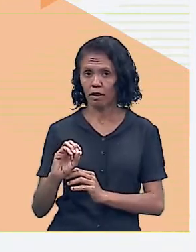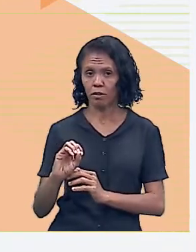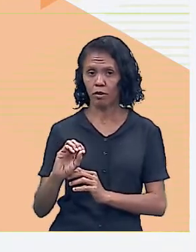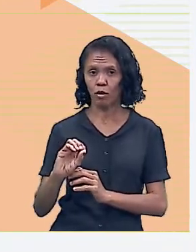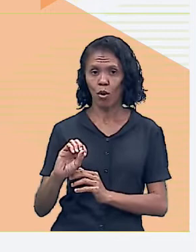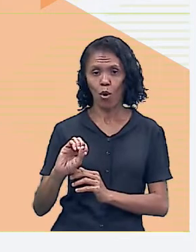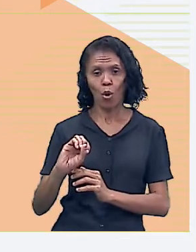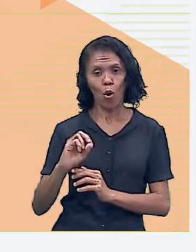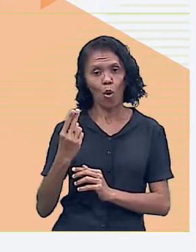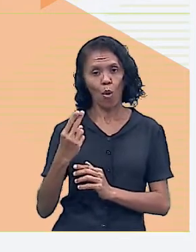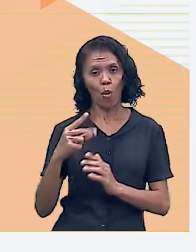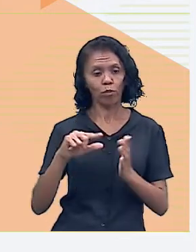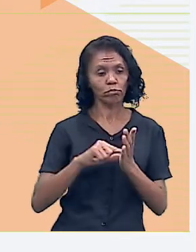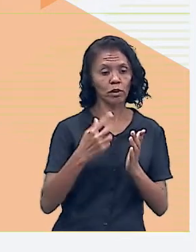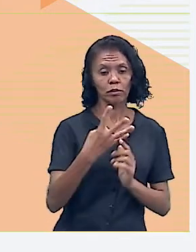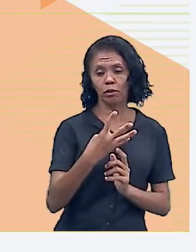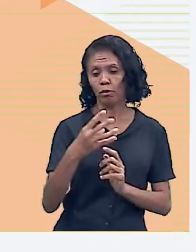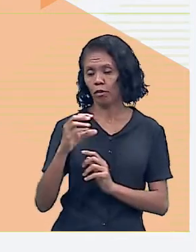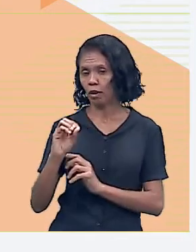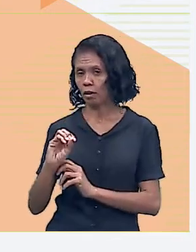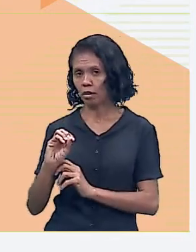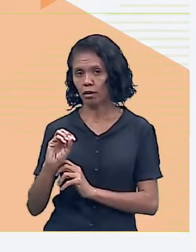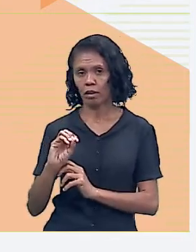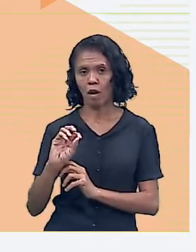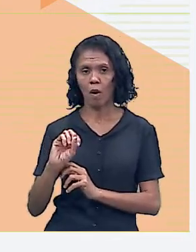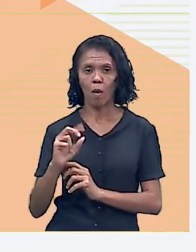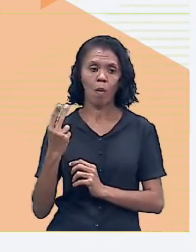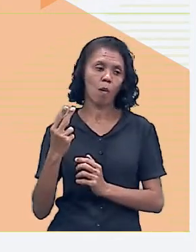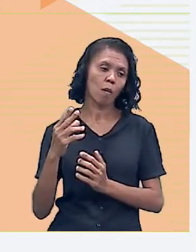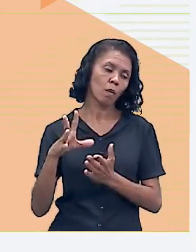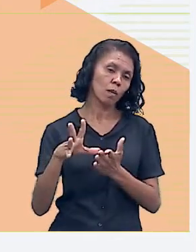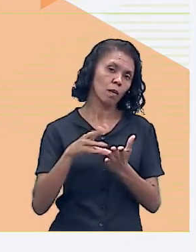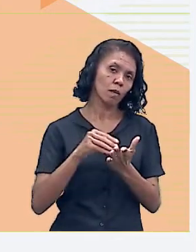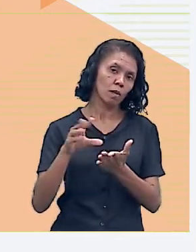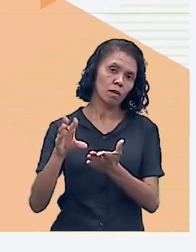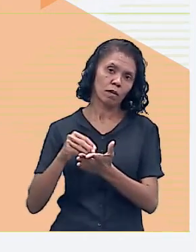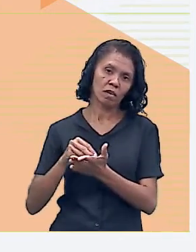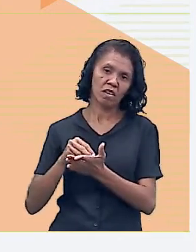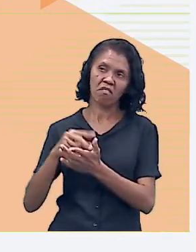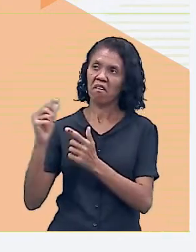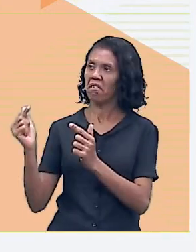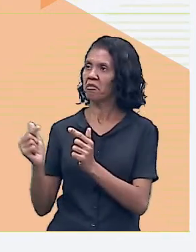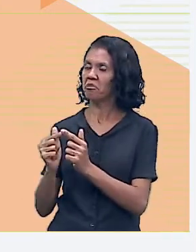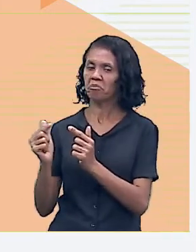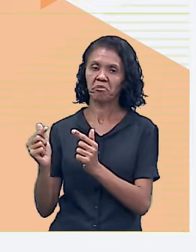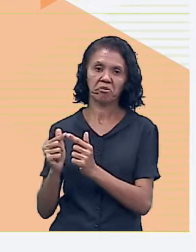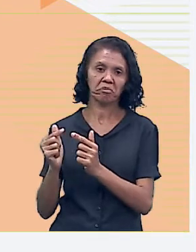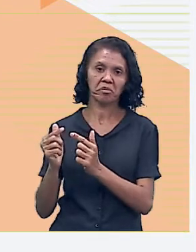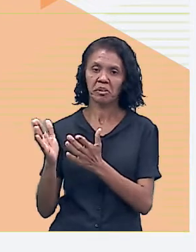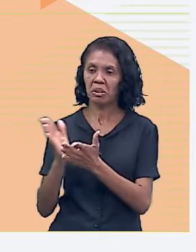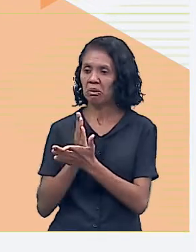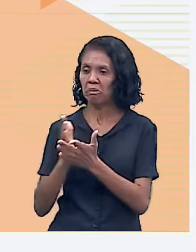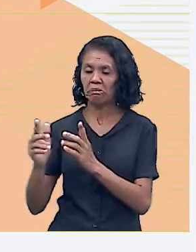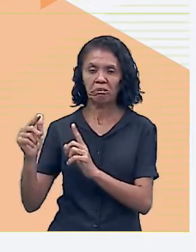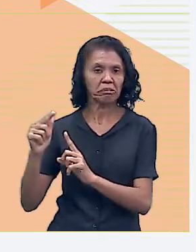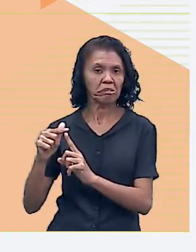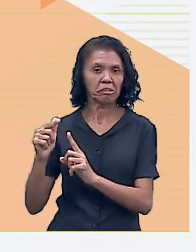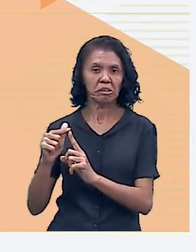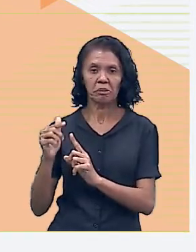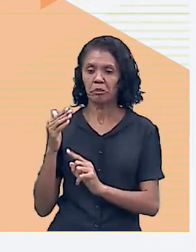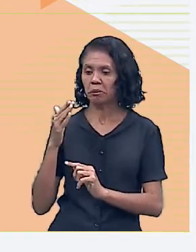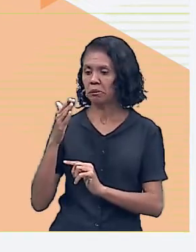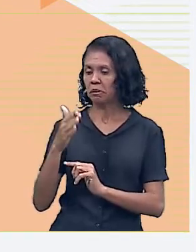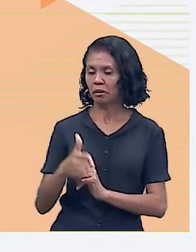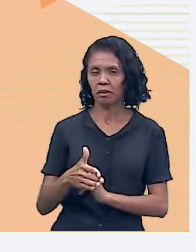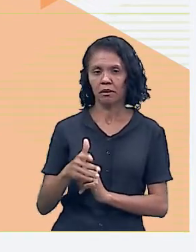ou tire apenas 40 pontos ou se você copiar ou fazendo uma alusão de alguma forma indireta